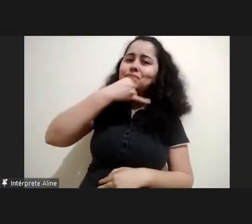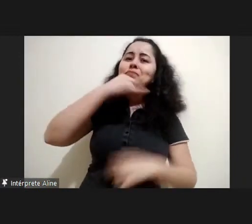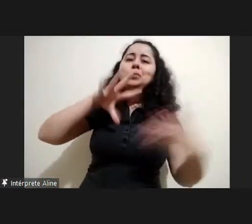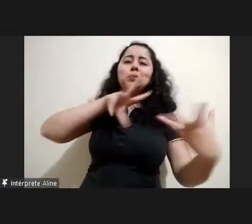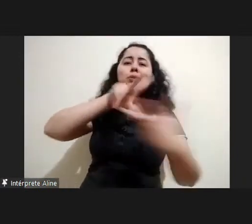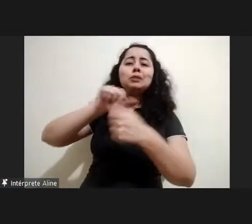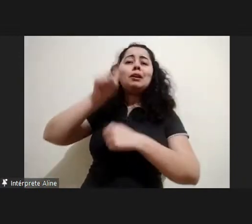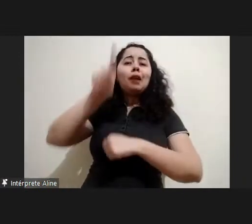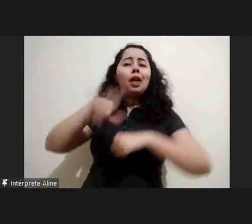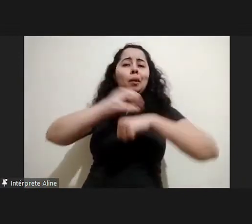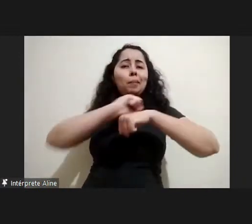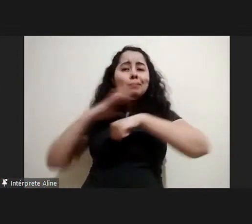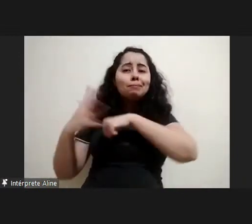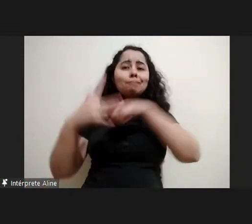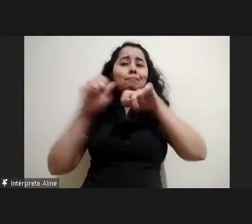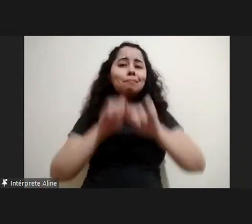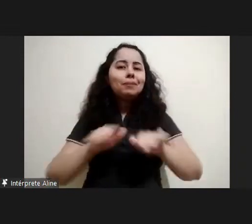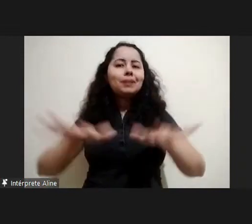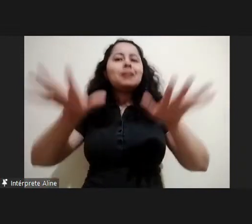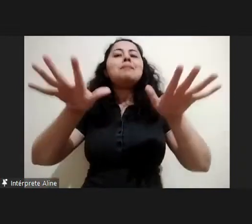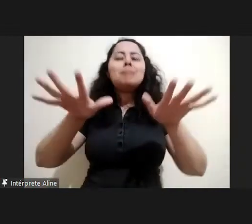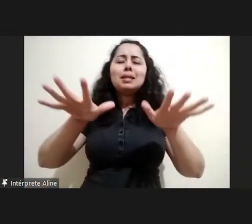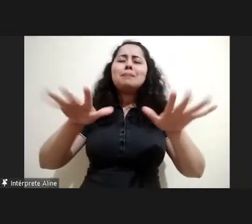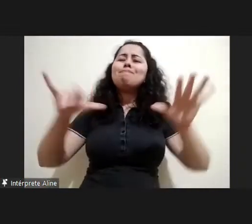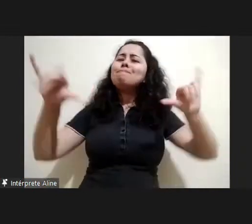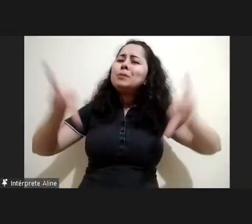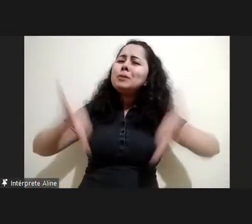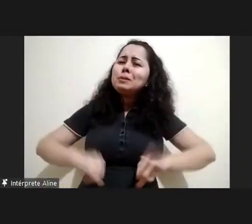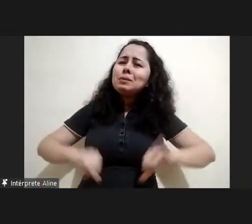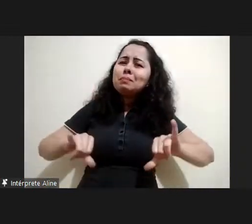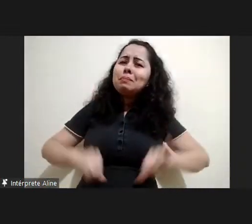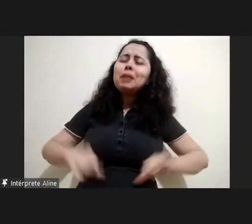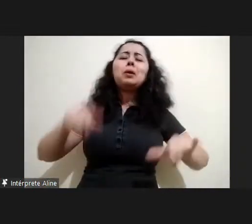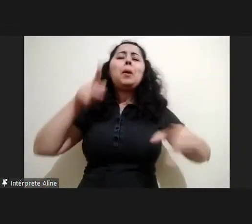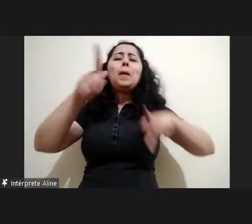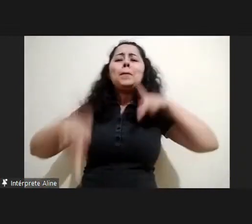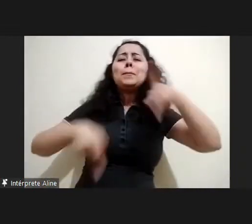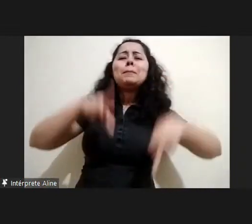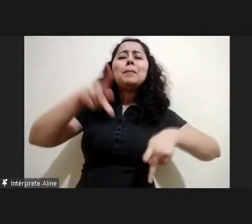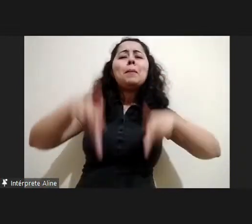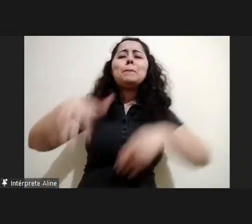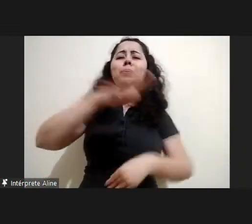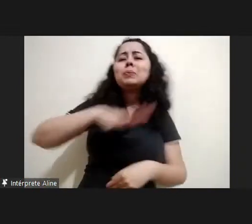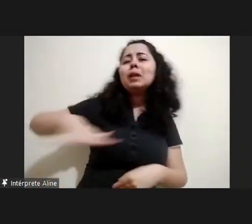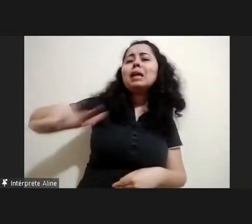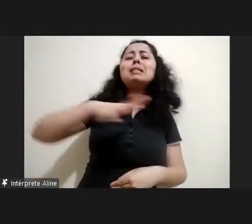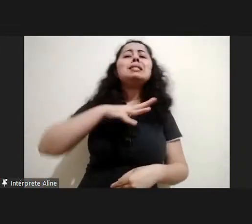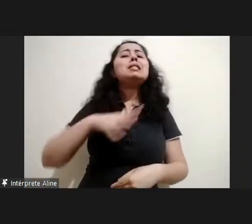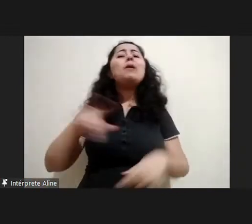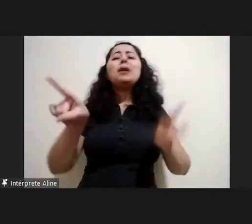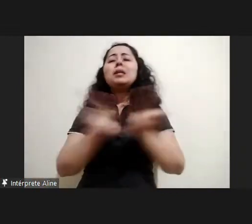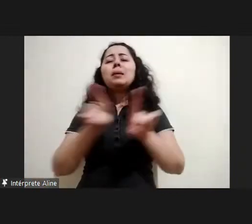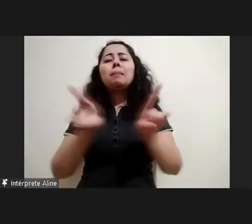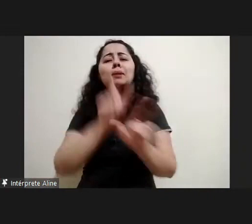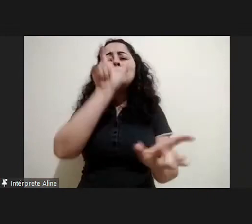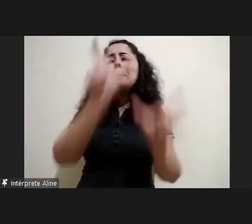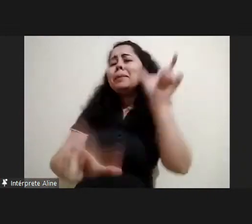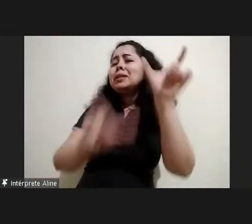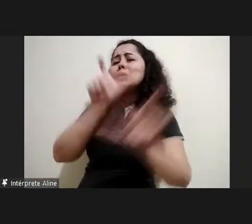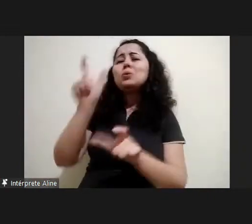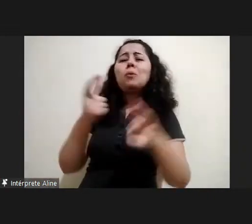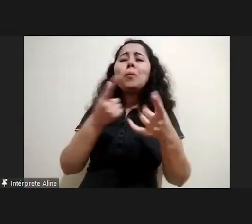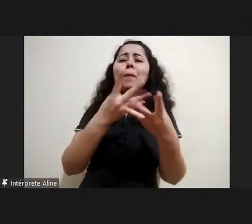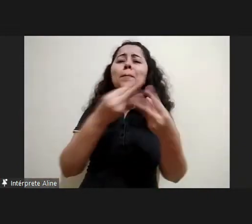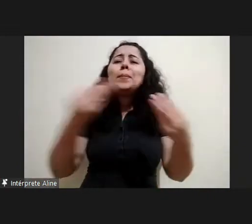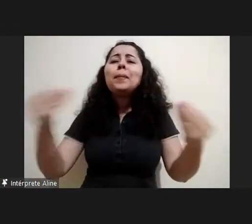Essa pandemia que traz tanto sofrimento à população, trouxe tantas perdas, trouxe